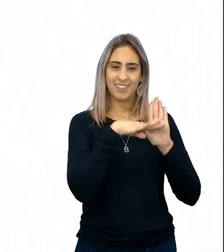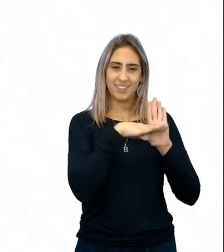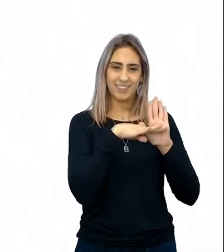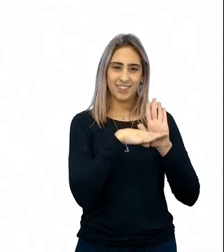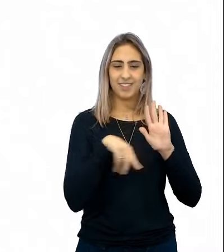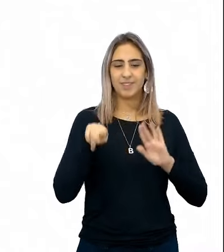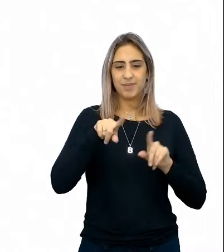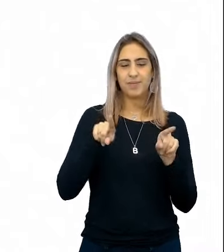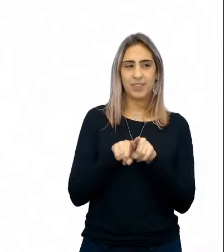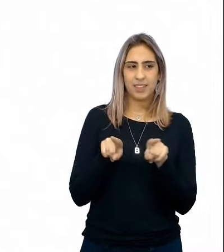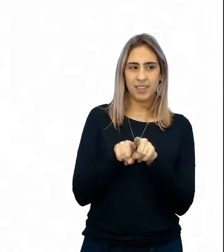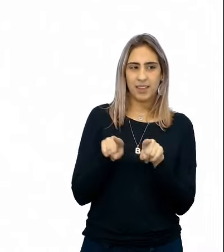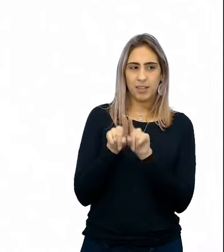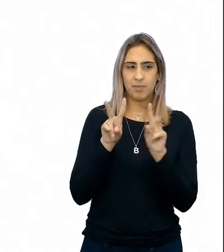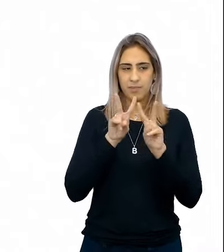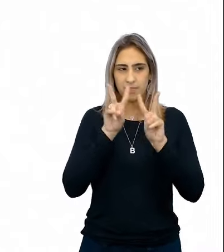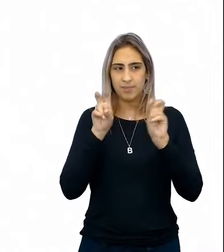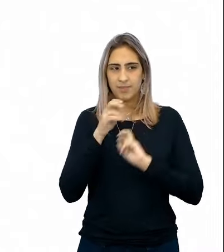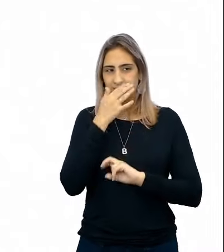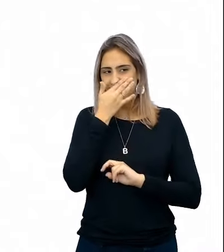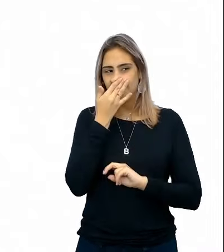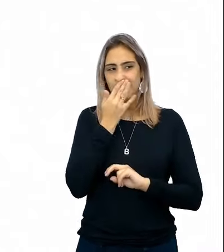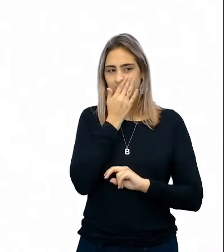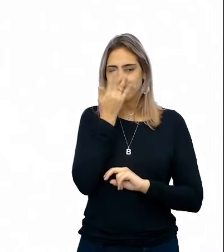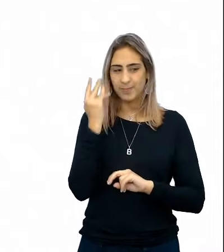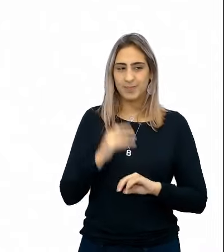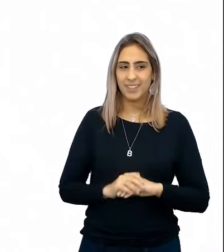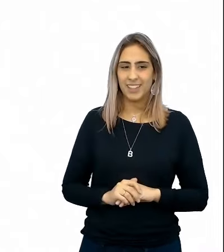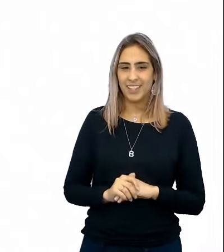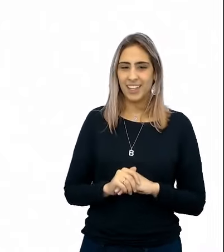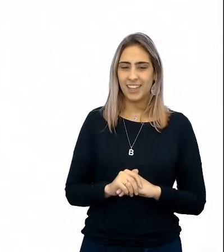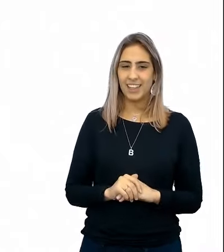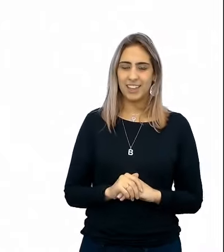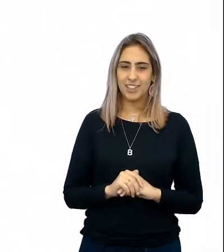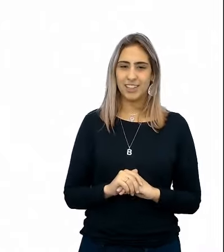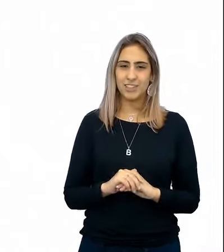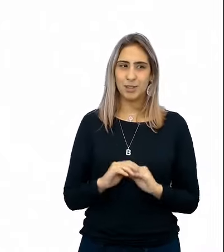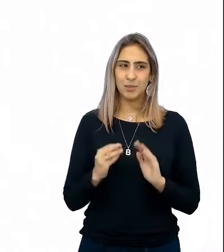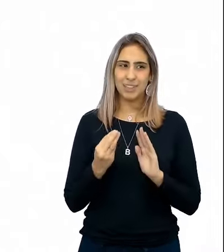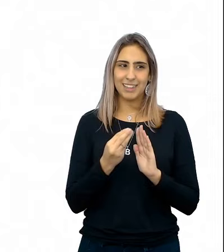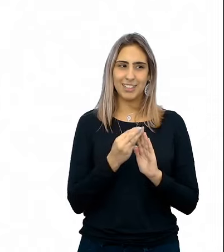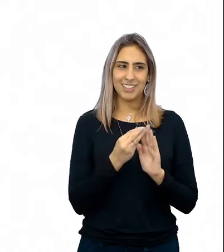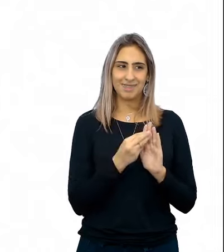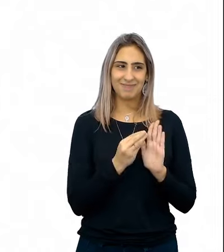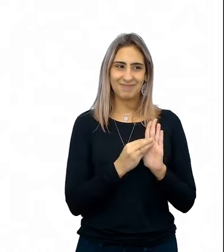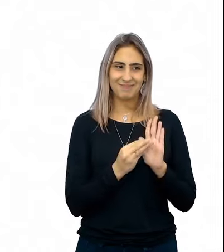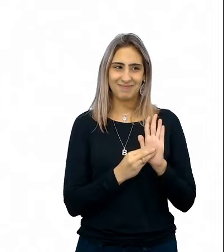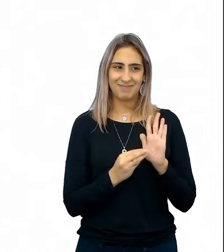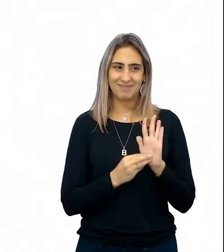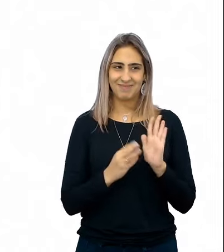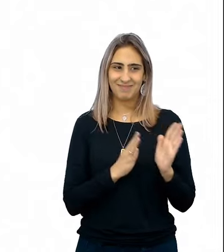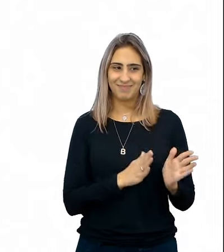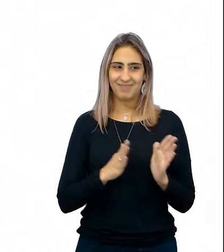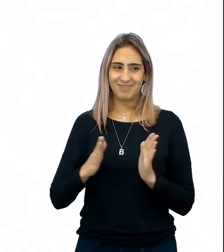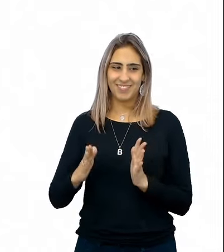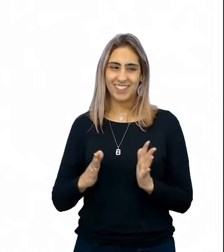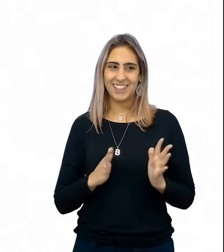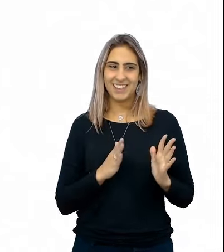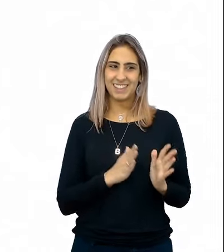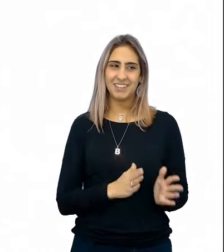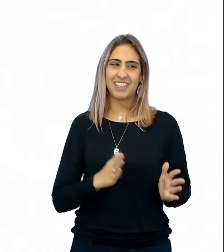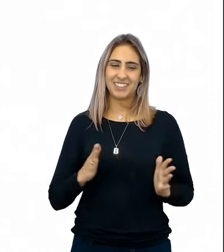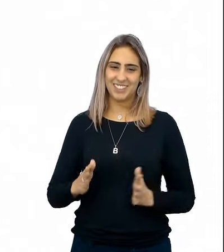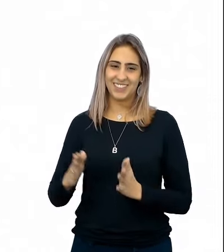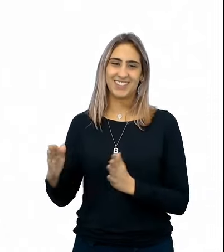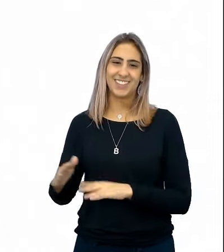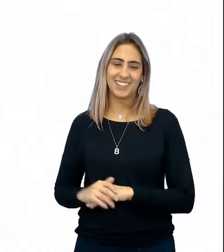E também a questão voltada para a leitura de colunas e linhas, ou, no caso do gráfico, eixos horizontais